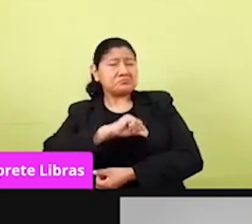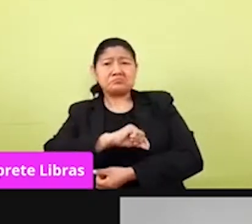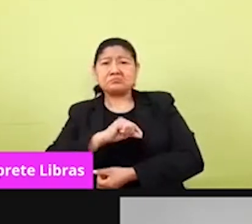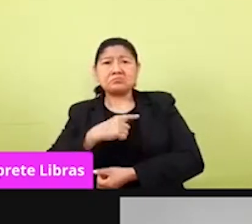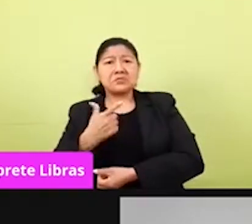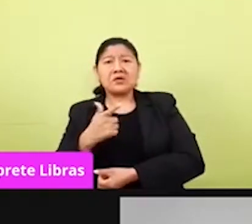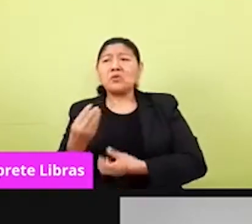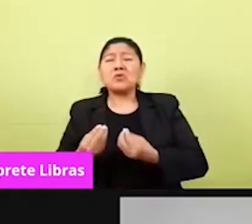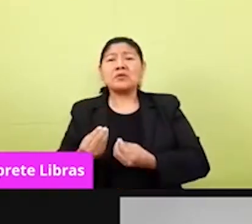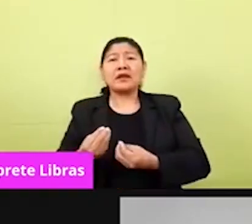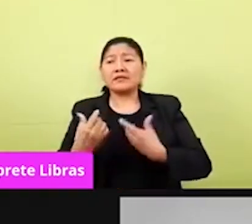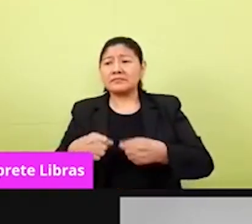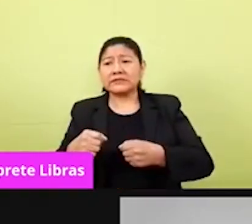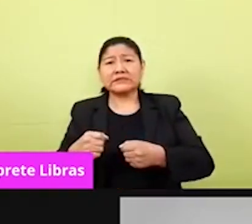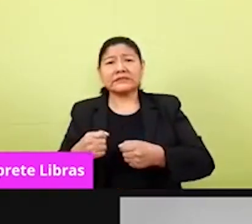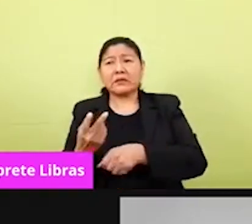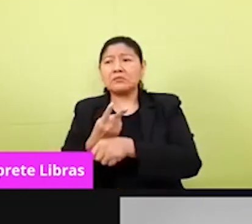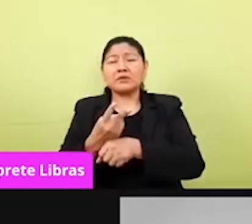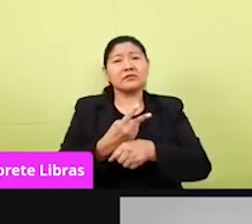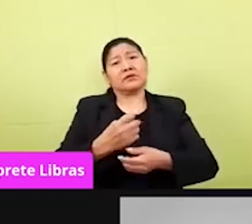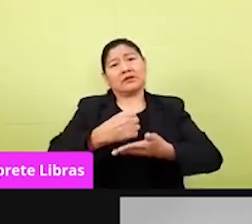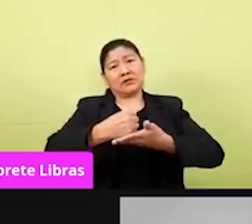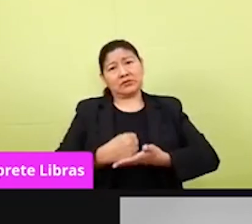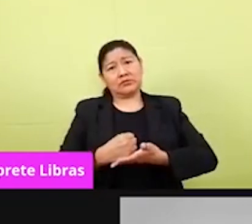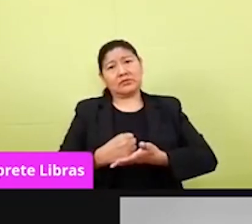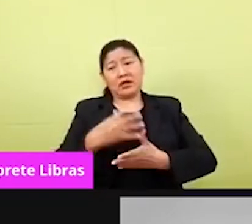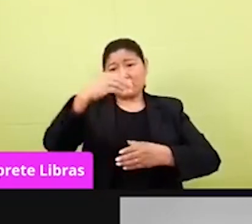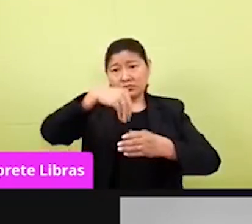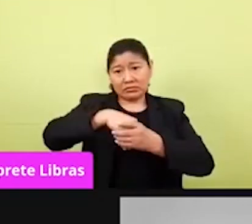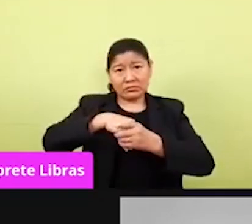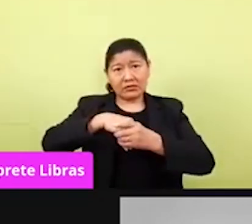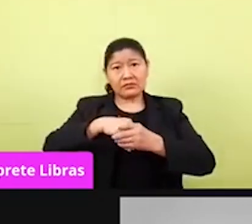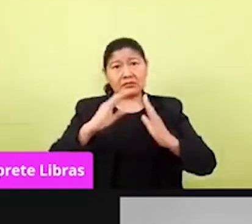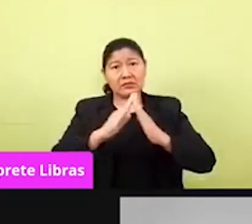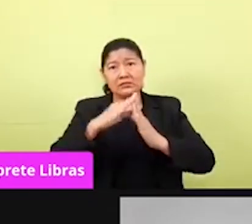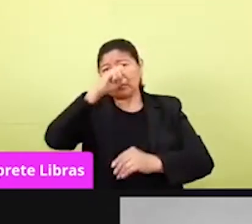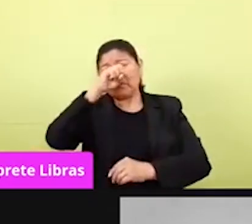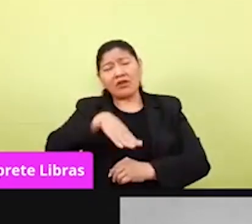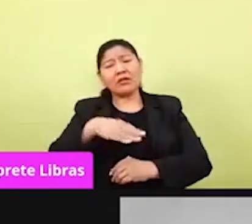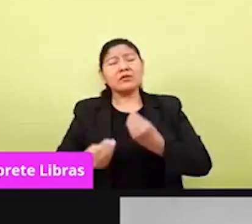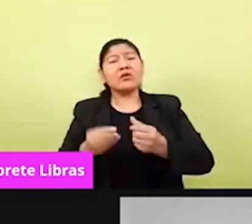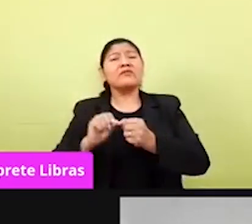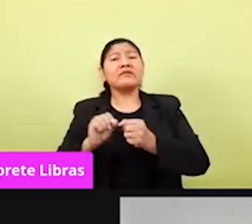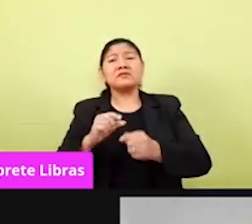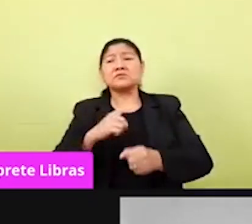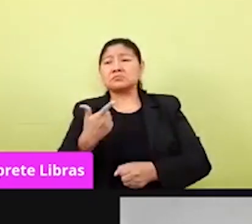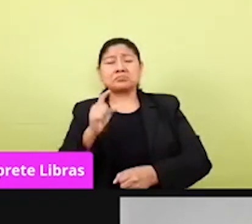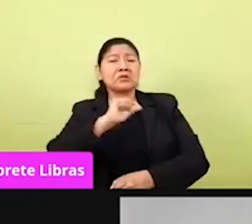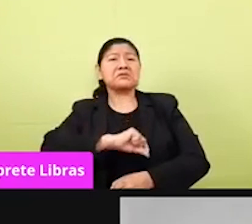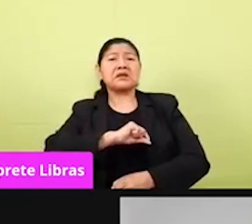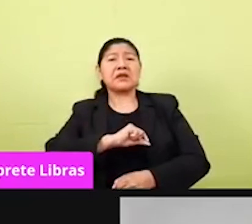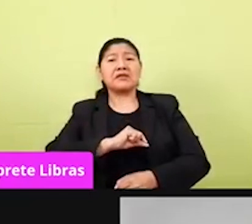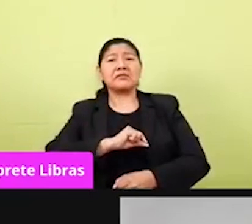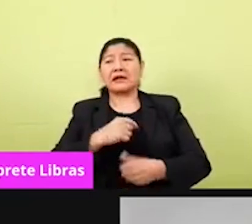agir quando enfrentar situações de violência doméstica e familiar, né, que você falou que essa questão da dependência financeira,